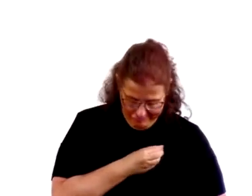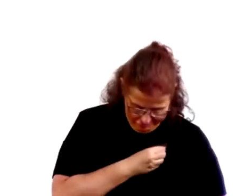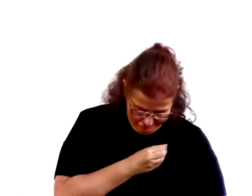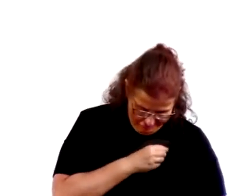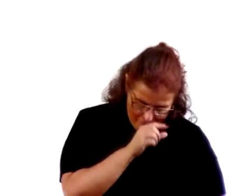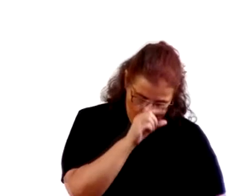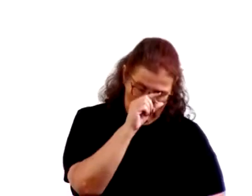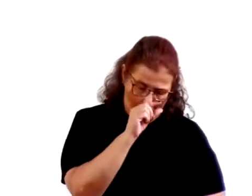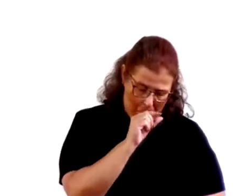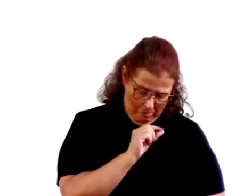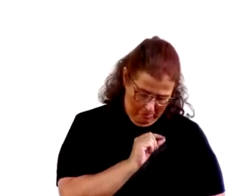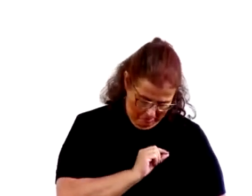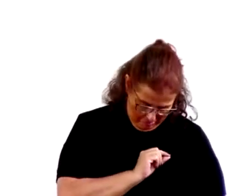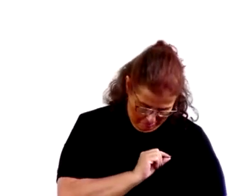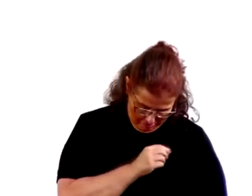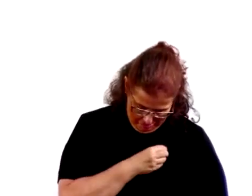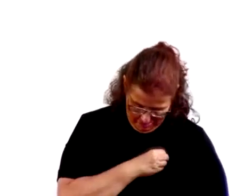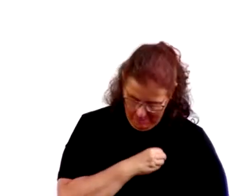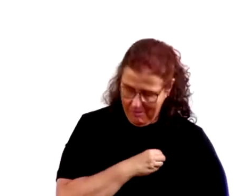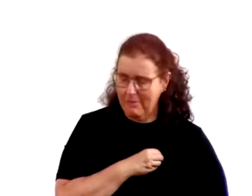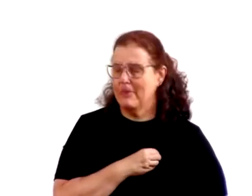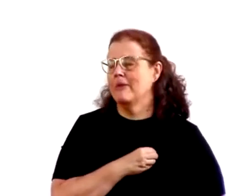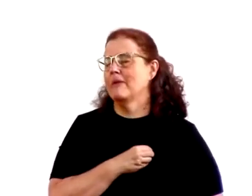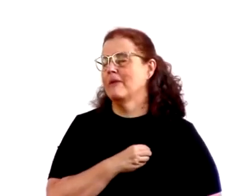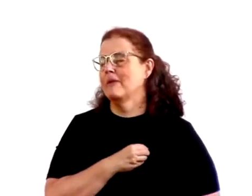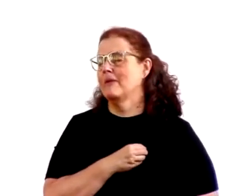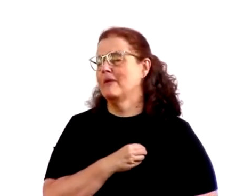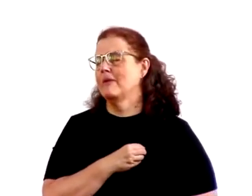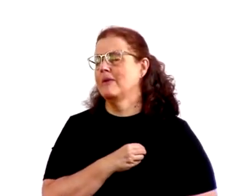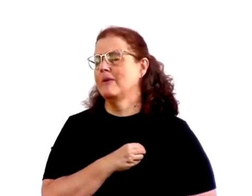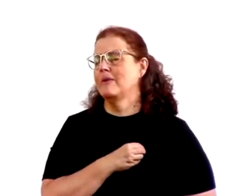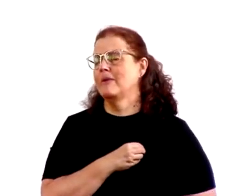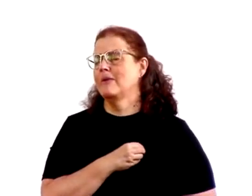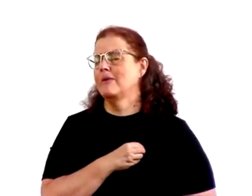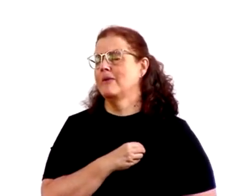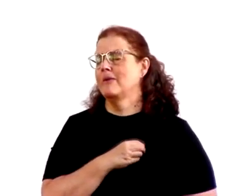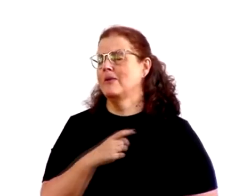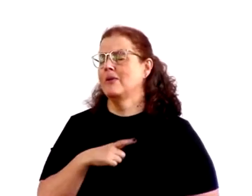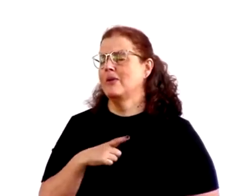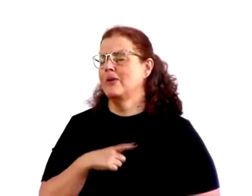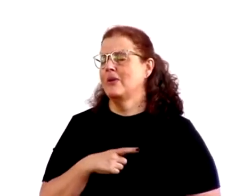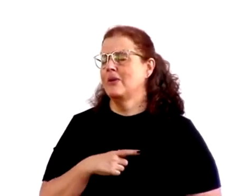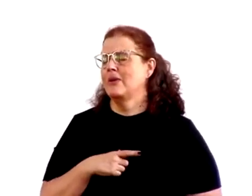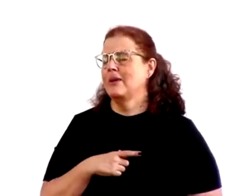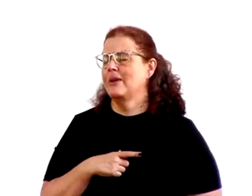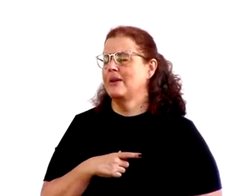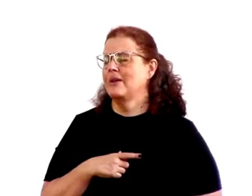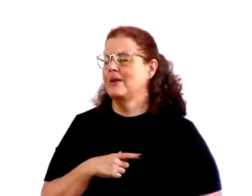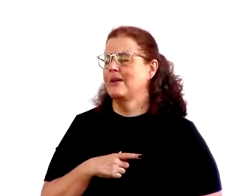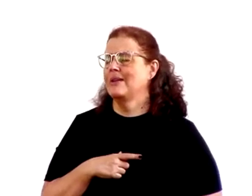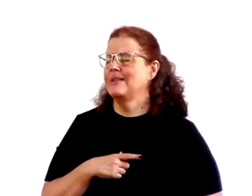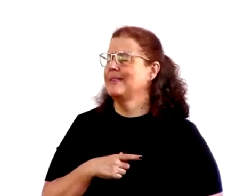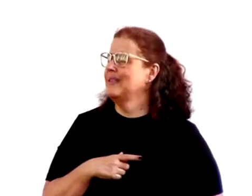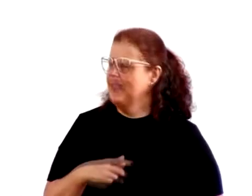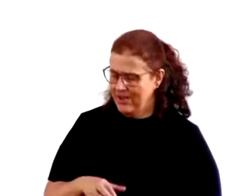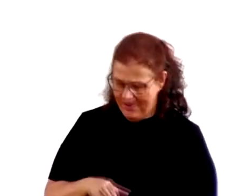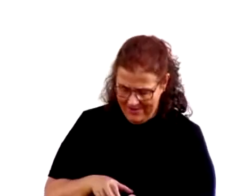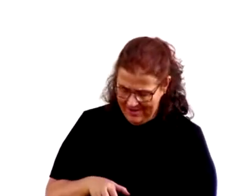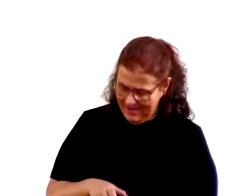ainda assim, se o seu pé usa a terra como um estrado para pisar, como